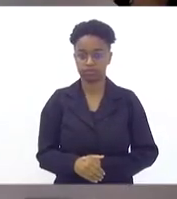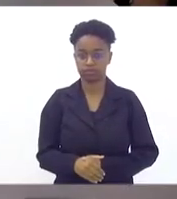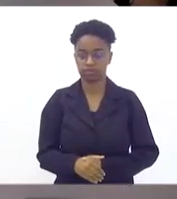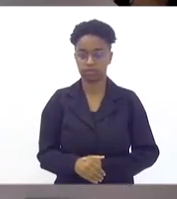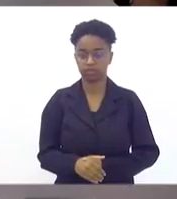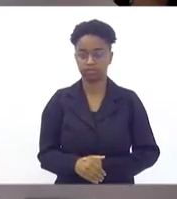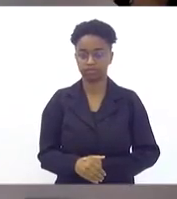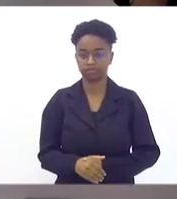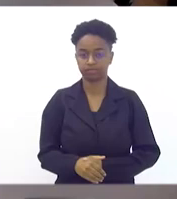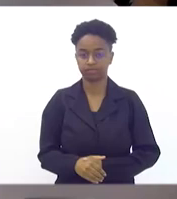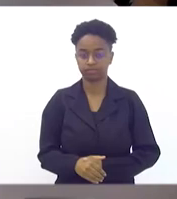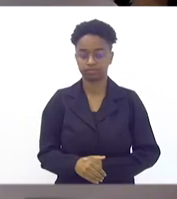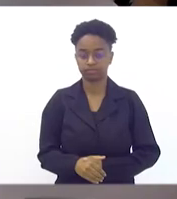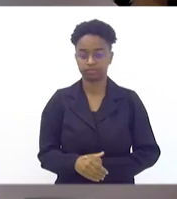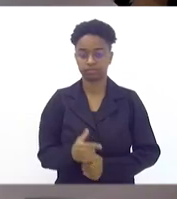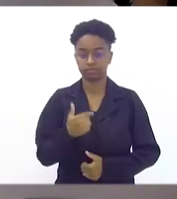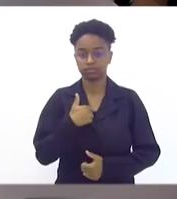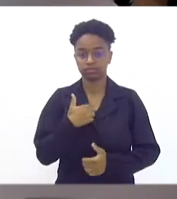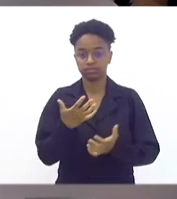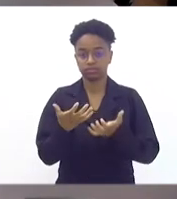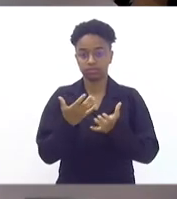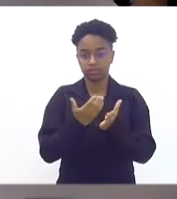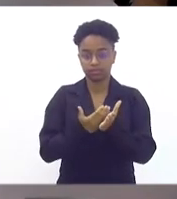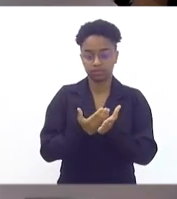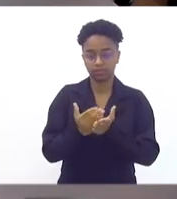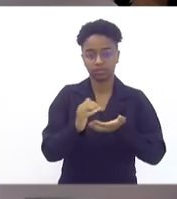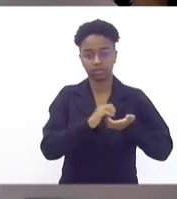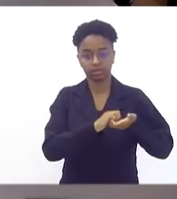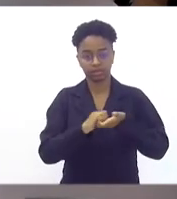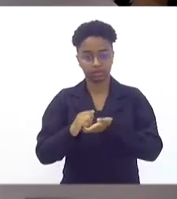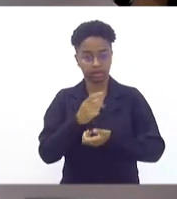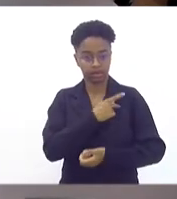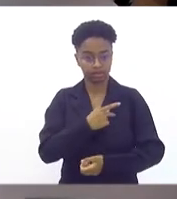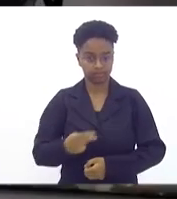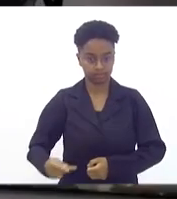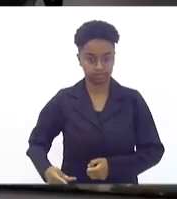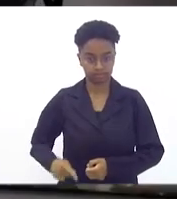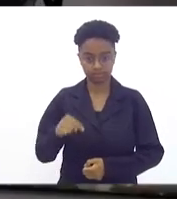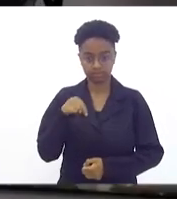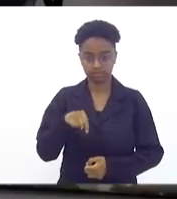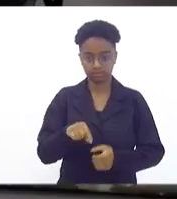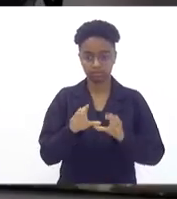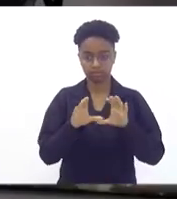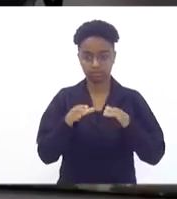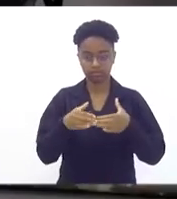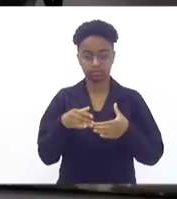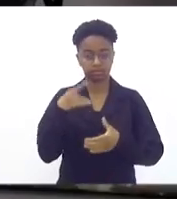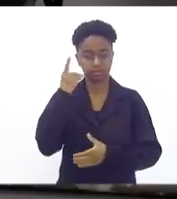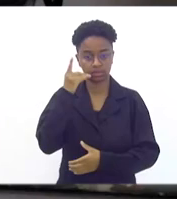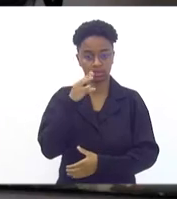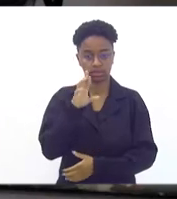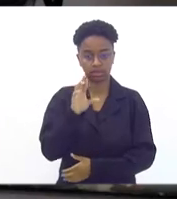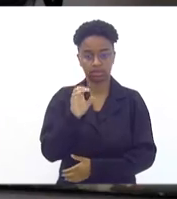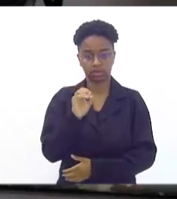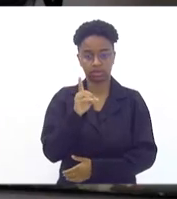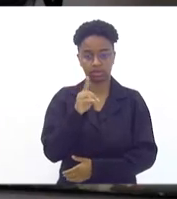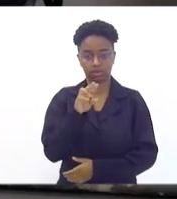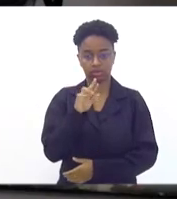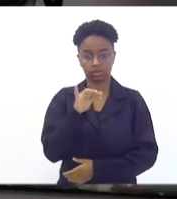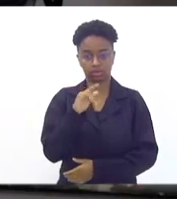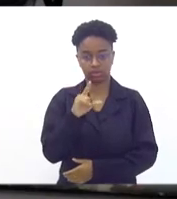gostaria de iniciar minha fala comprimentando o presidente dessa comissão Deputado Rodrigo Amorim